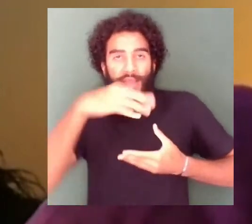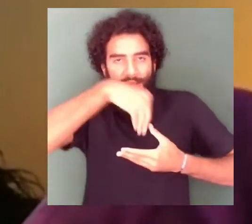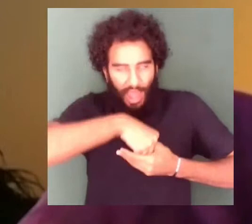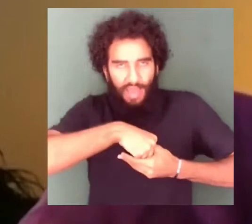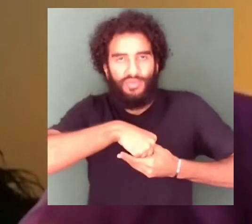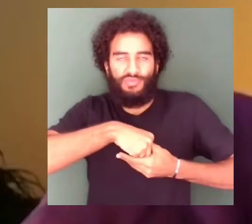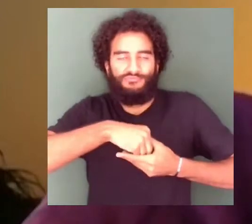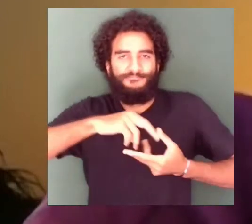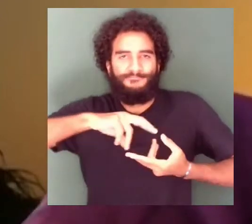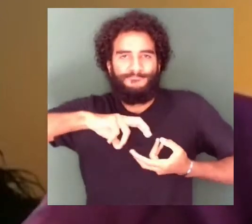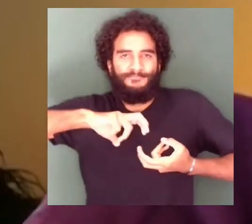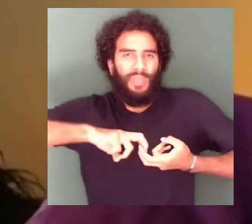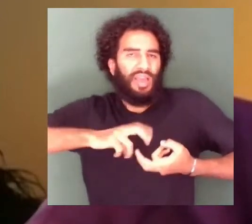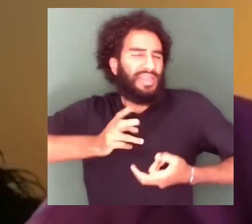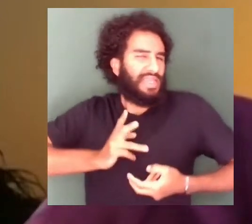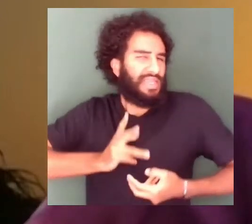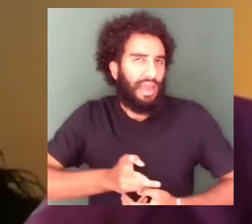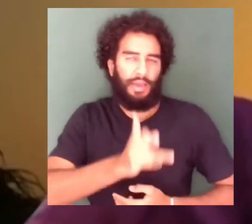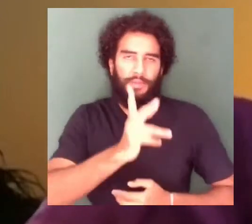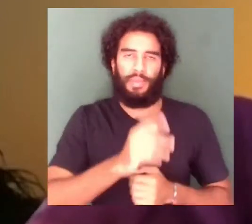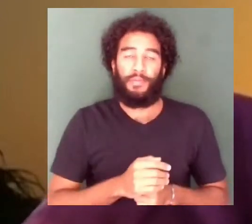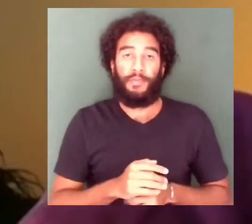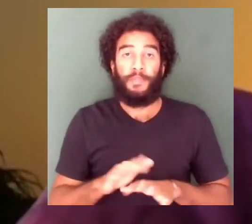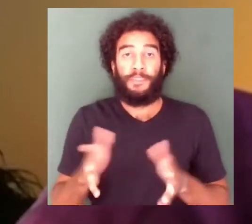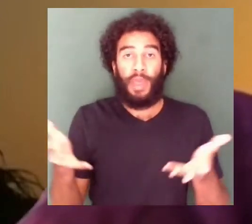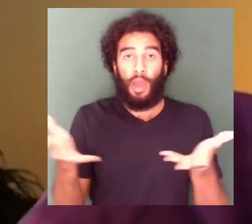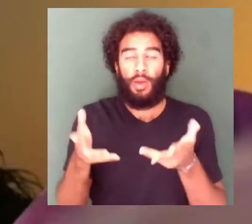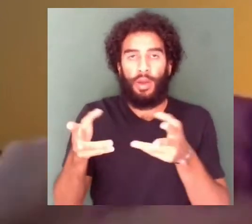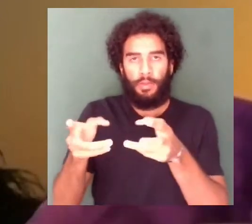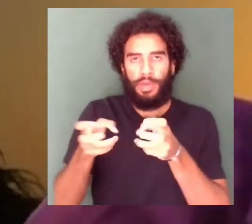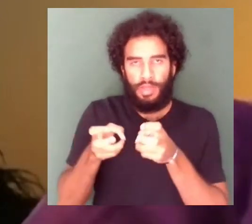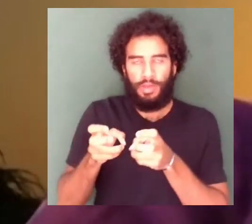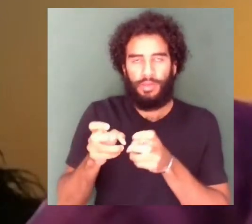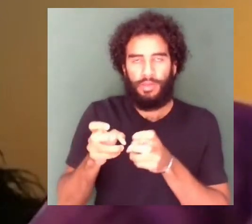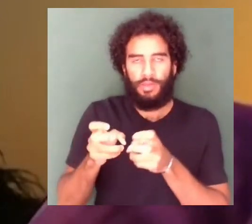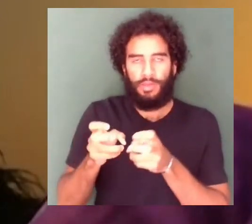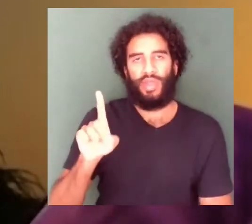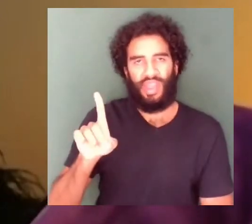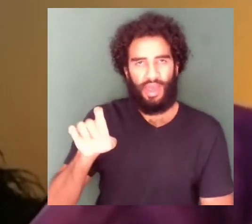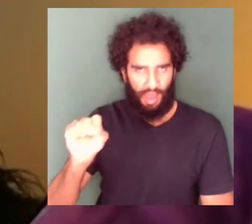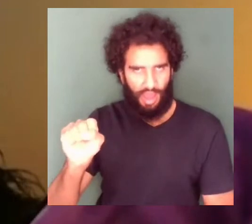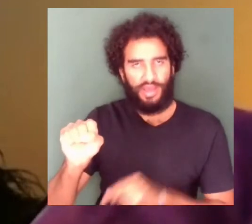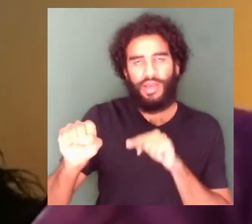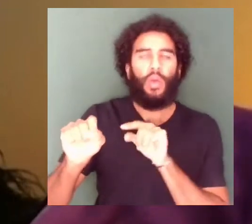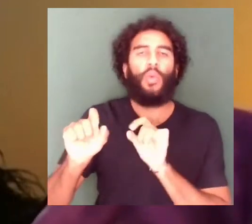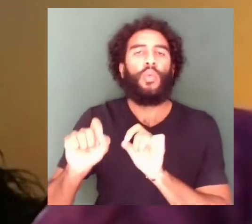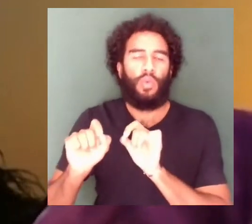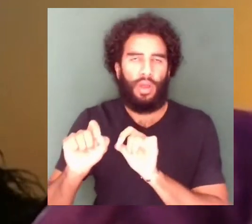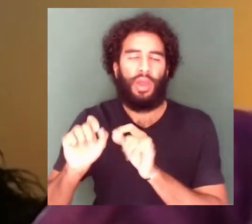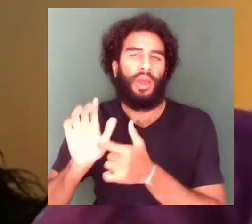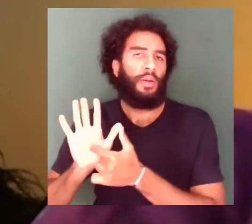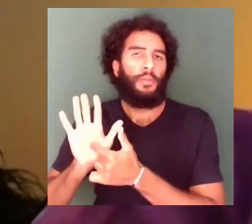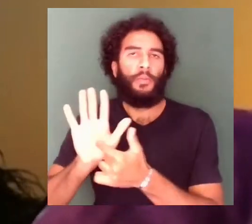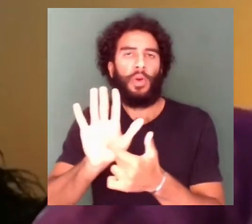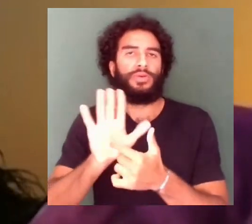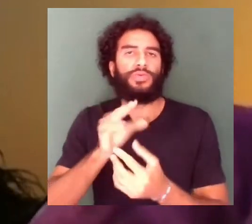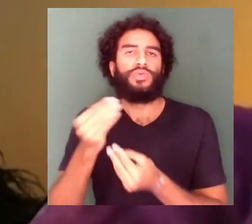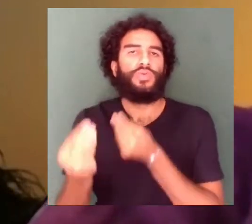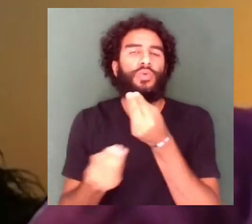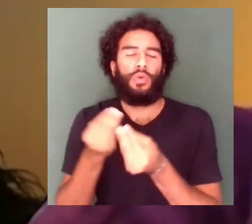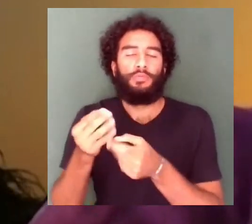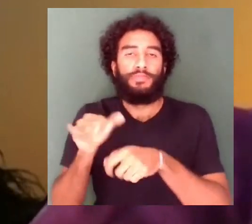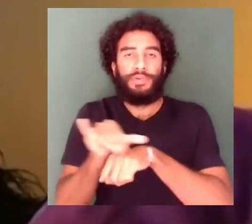E agora a gente vê com os ODS a questão central de um bom início de vida, de possibilidades